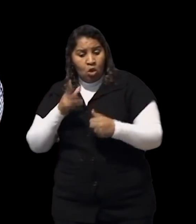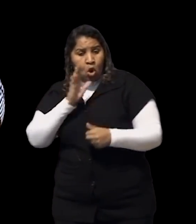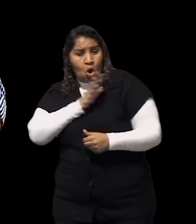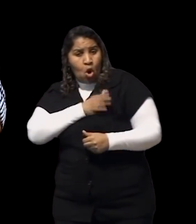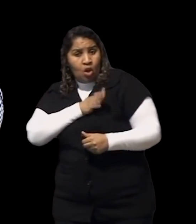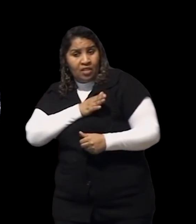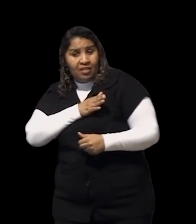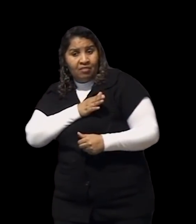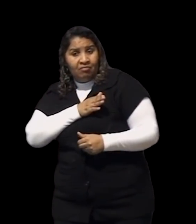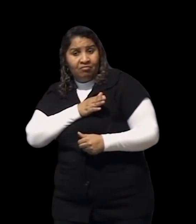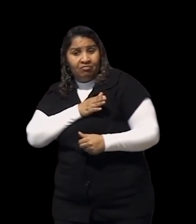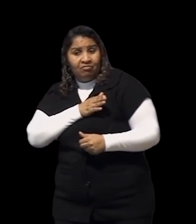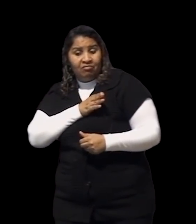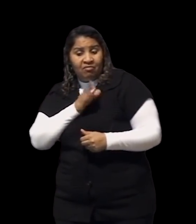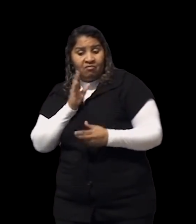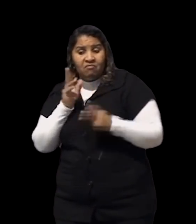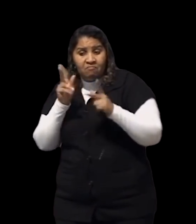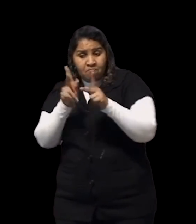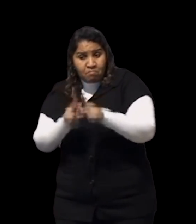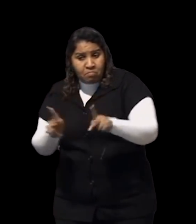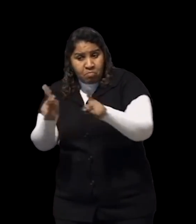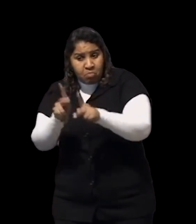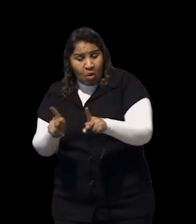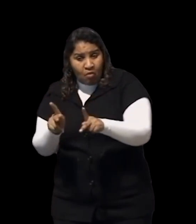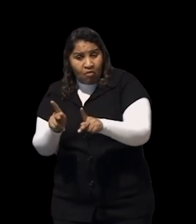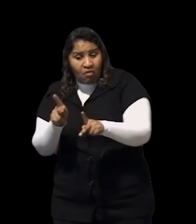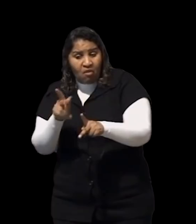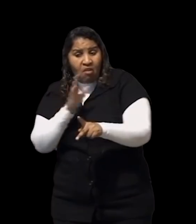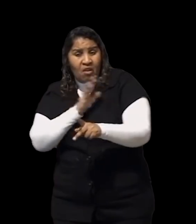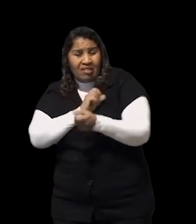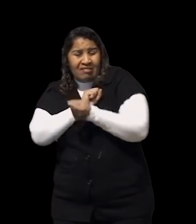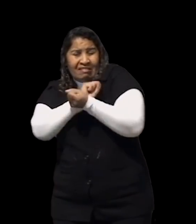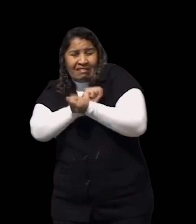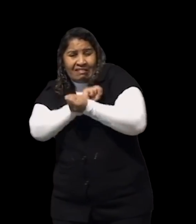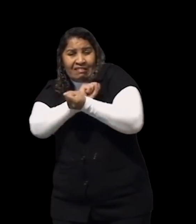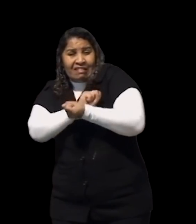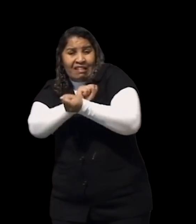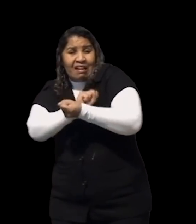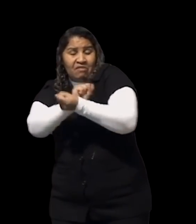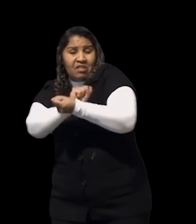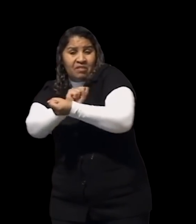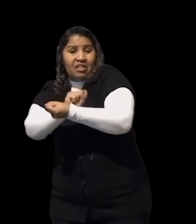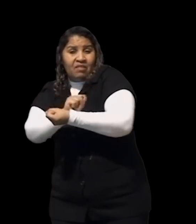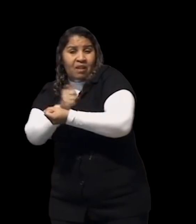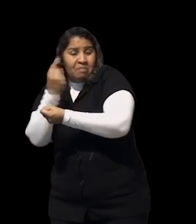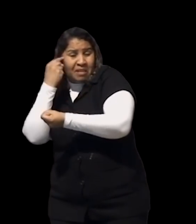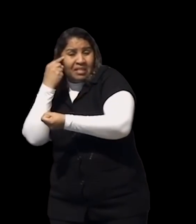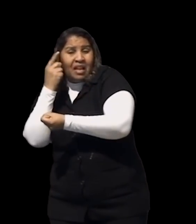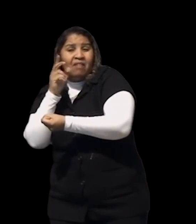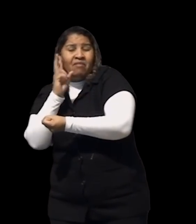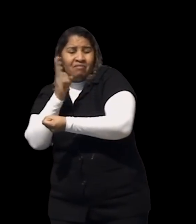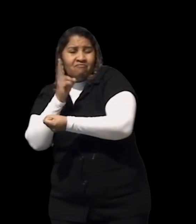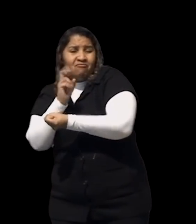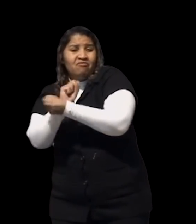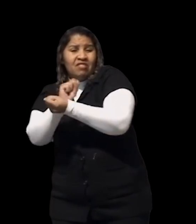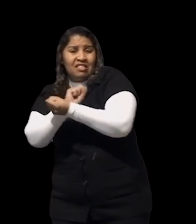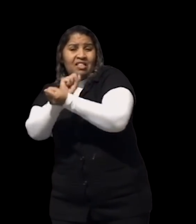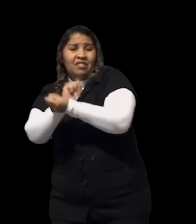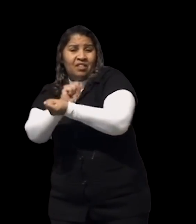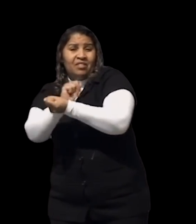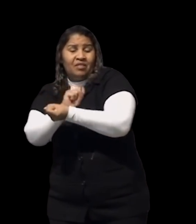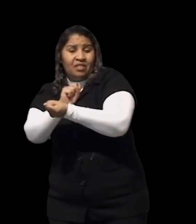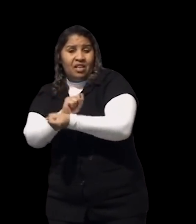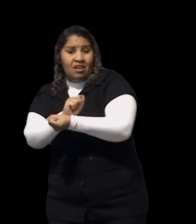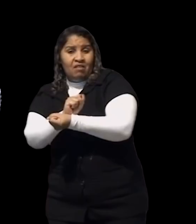é um coração que não acredita nele mesmo quando eles chegam na bera da terra da promessa e faz não o